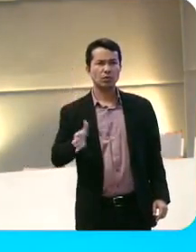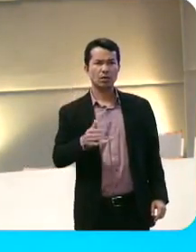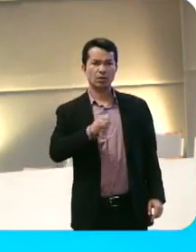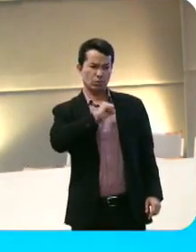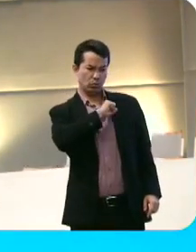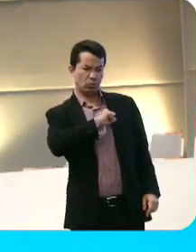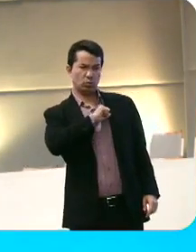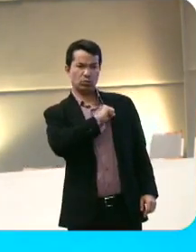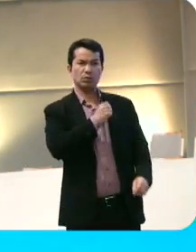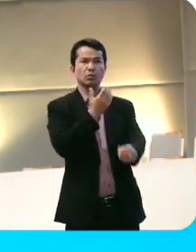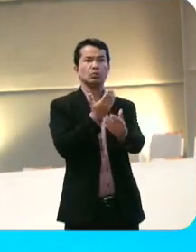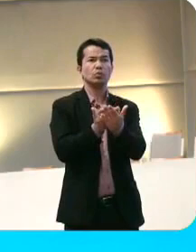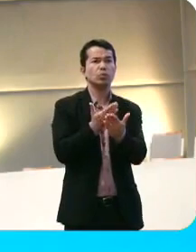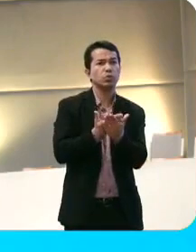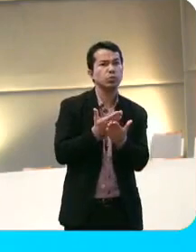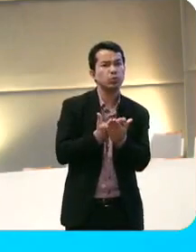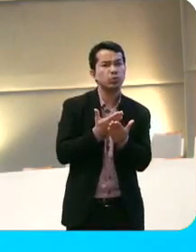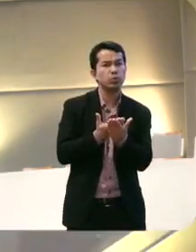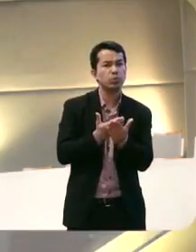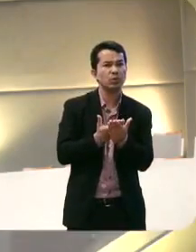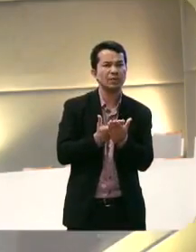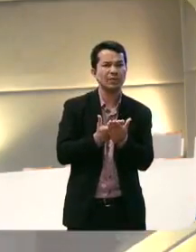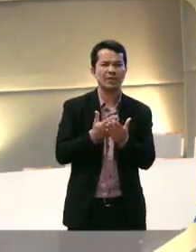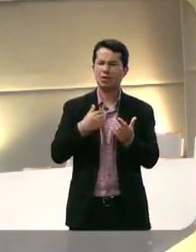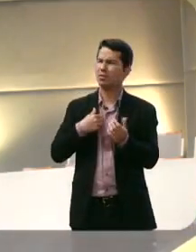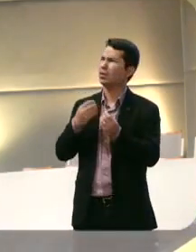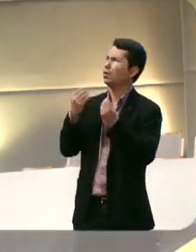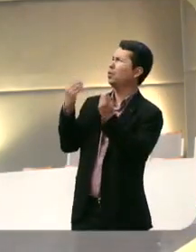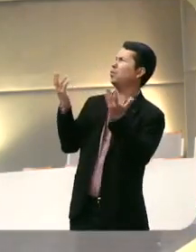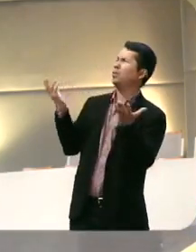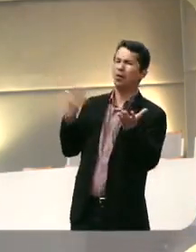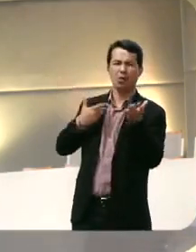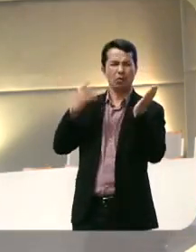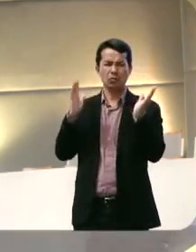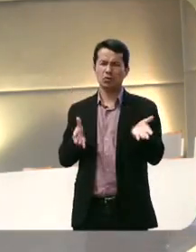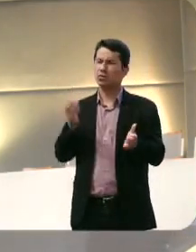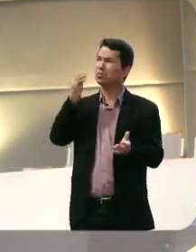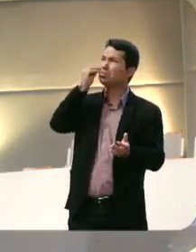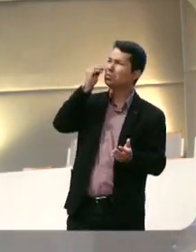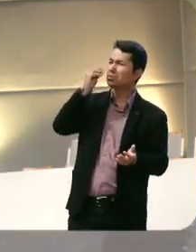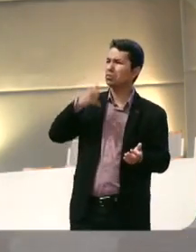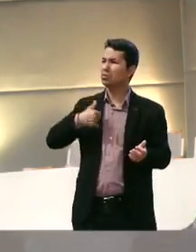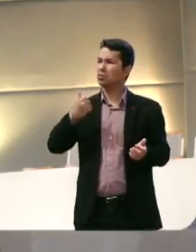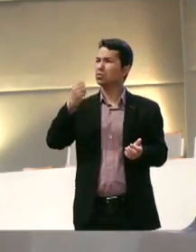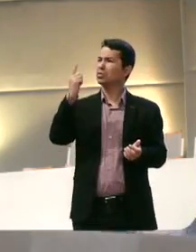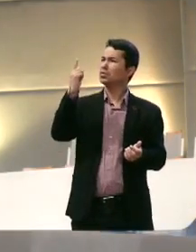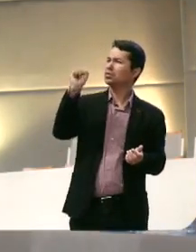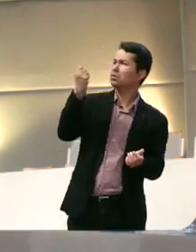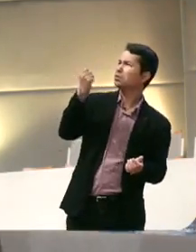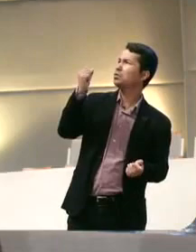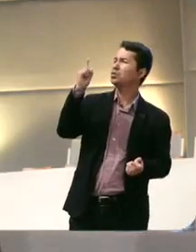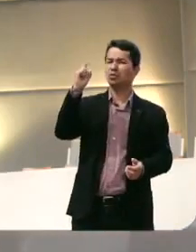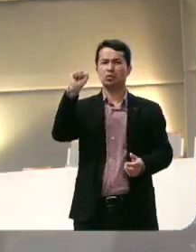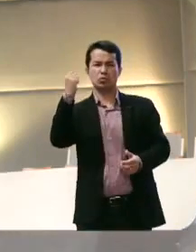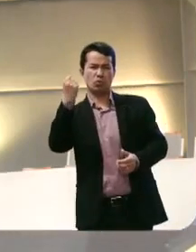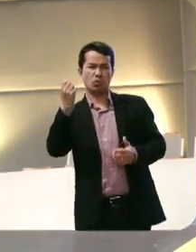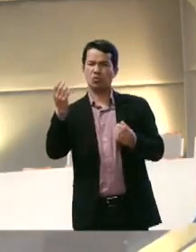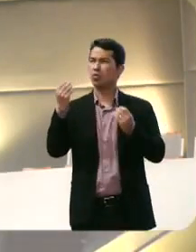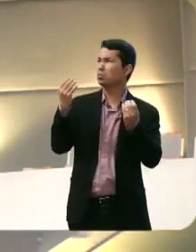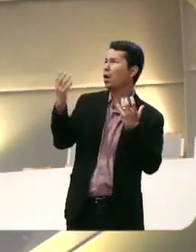começando. Deus, como eu não conheço a tua presença, olha essa experiência que eu tive. Eu tinha 17 para 18 anos. Olha isso